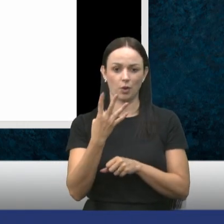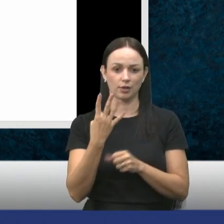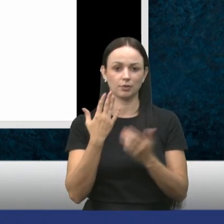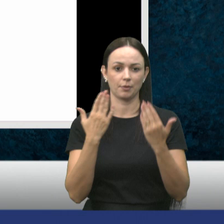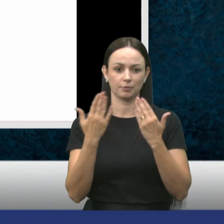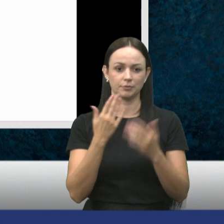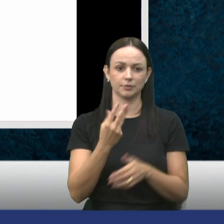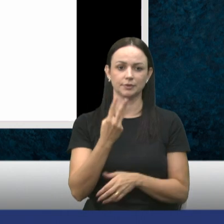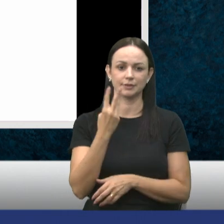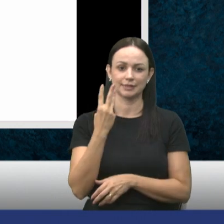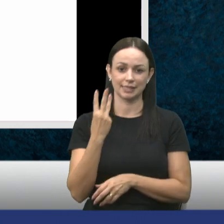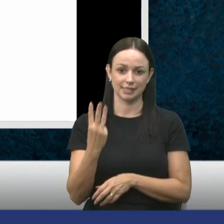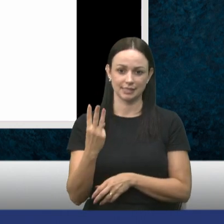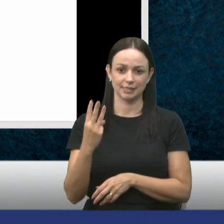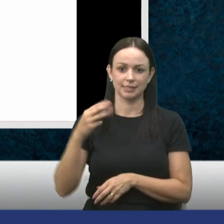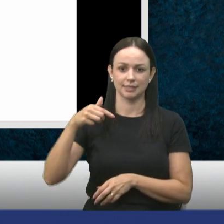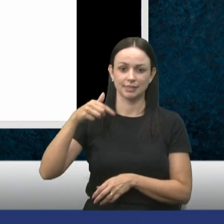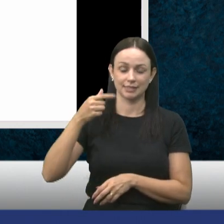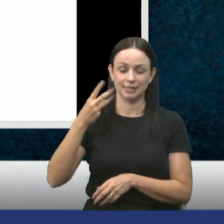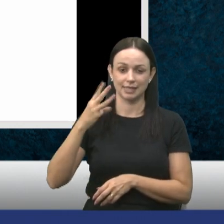empenhado